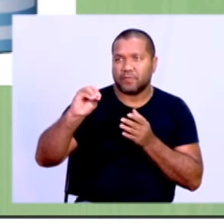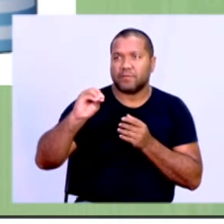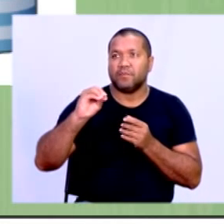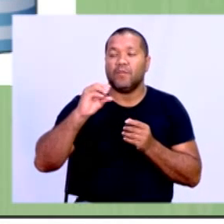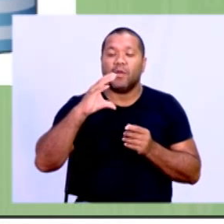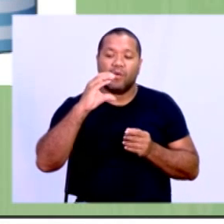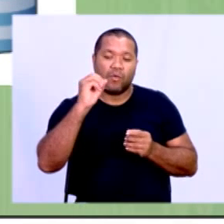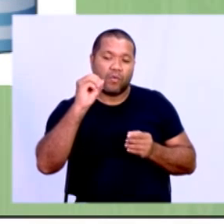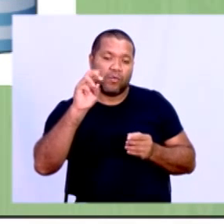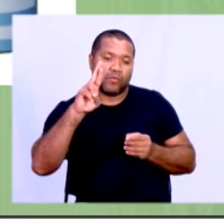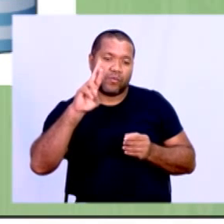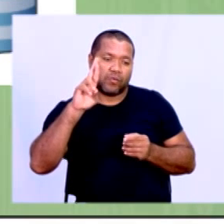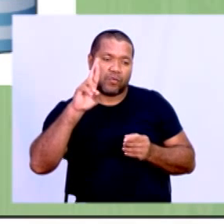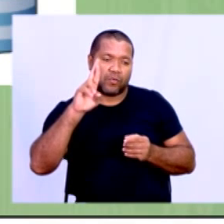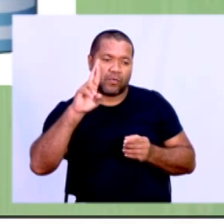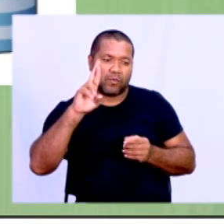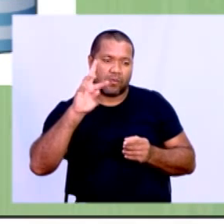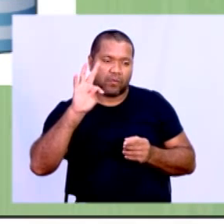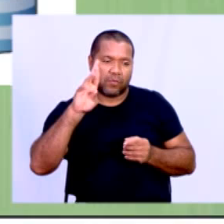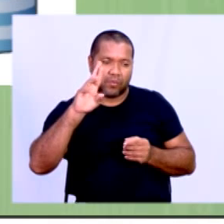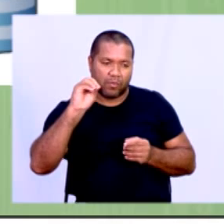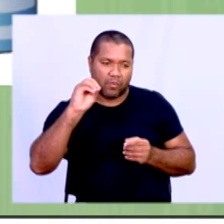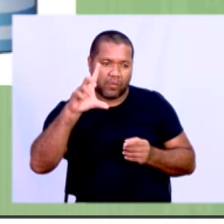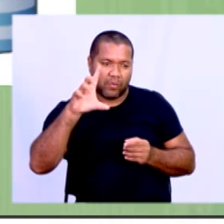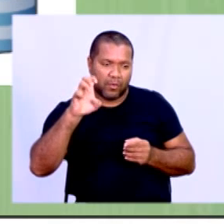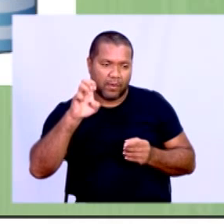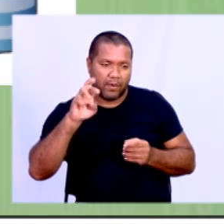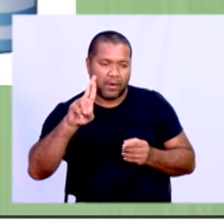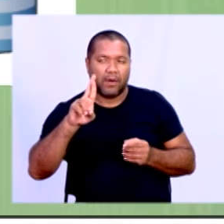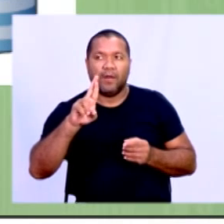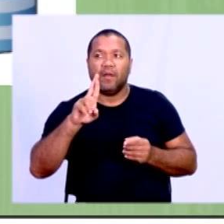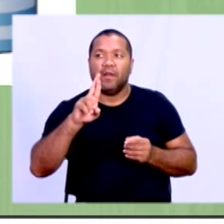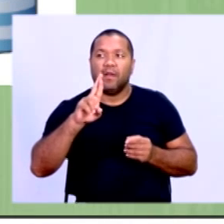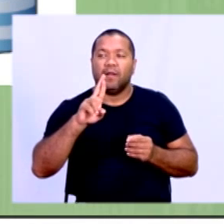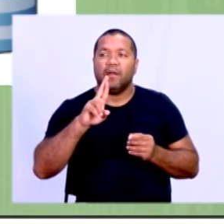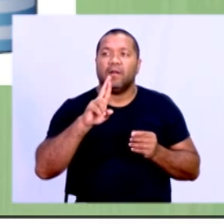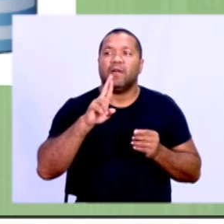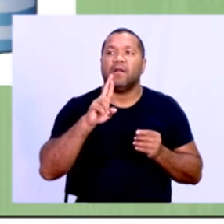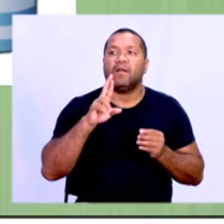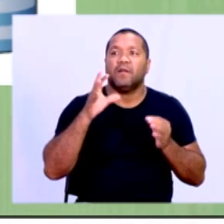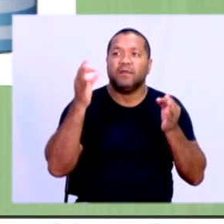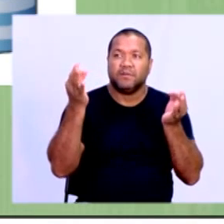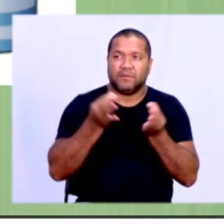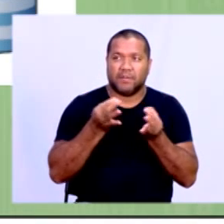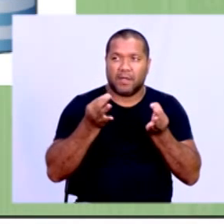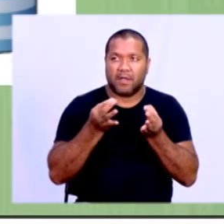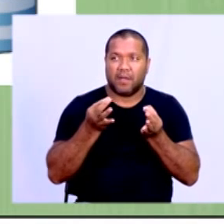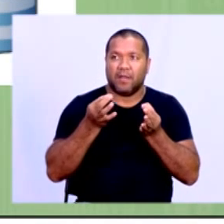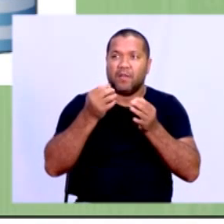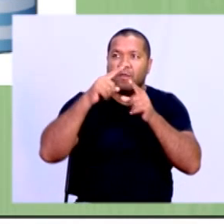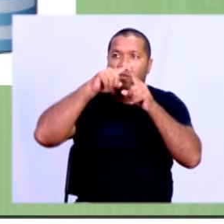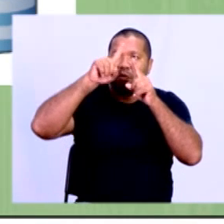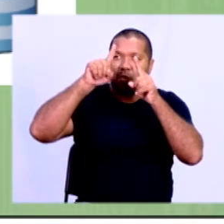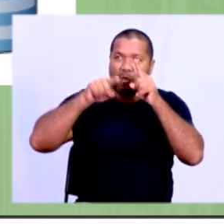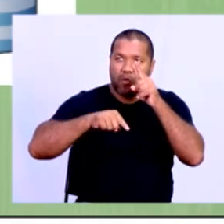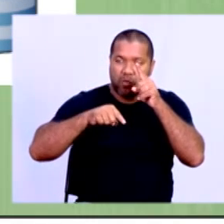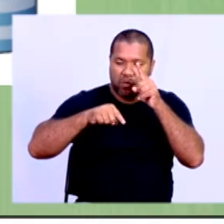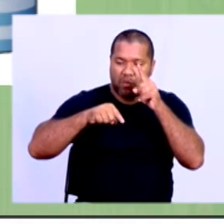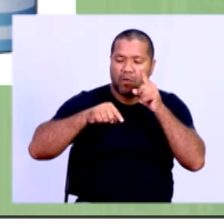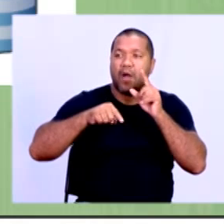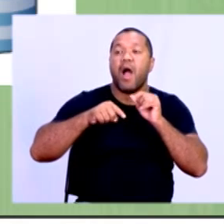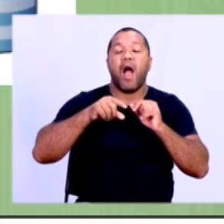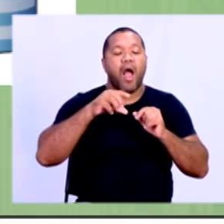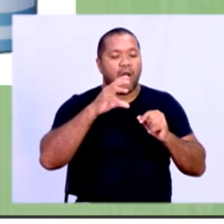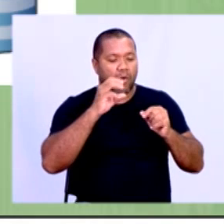porque a rota vai enviar para quem é o controlador daquela aplicação. Aí ele vai enviar aqui, ó, para o controller,